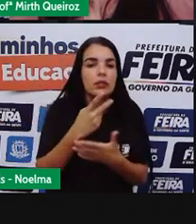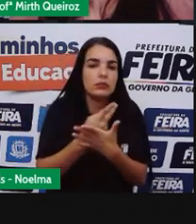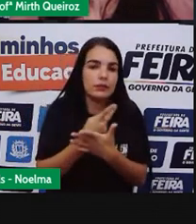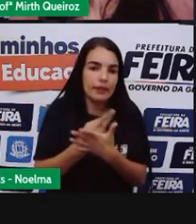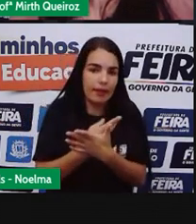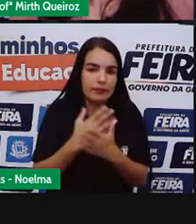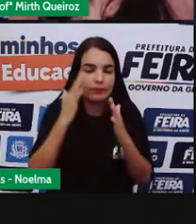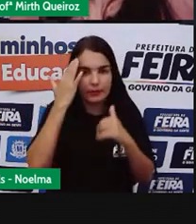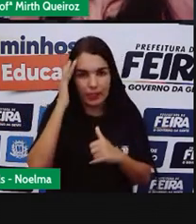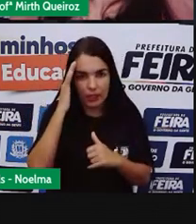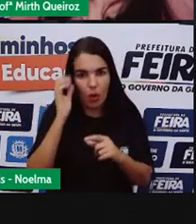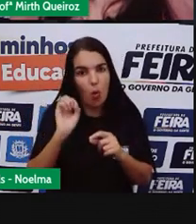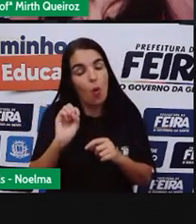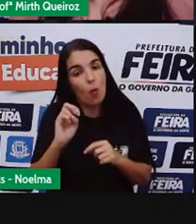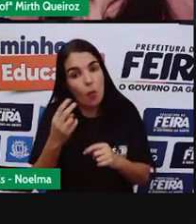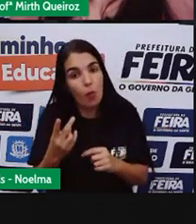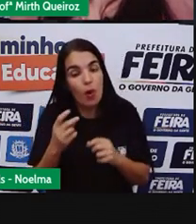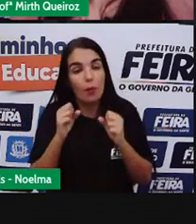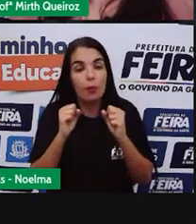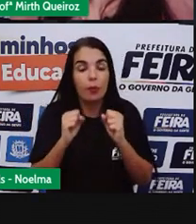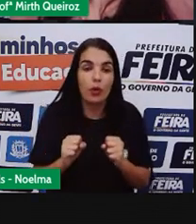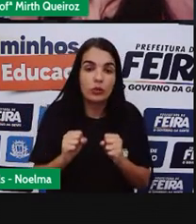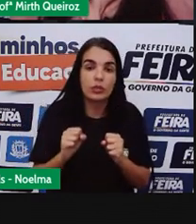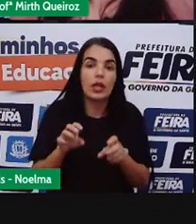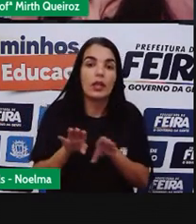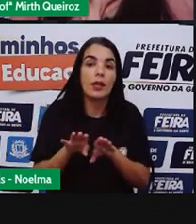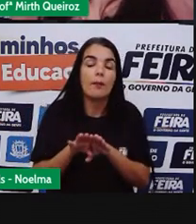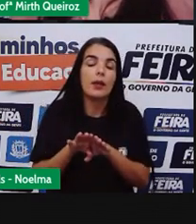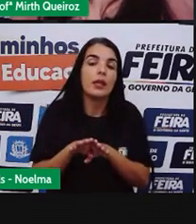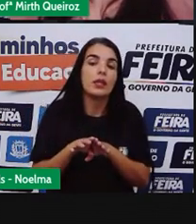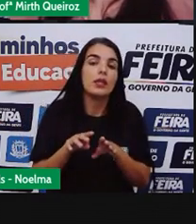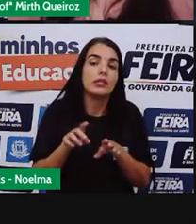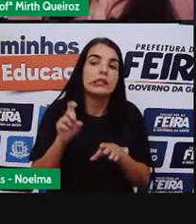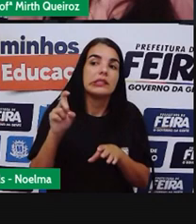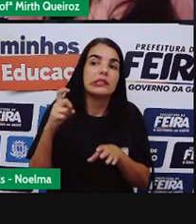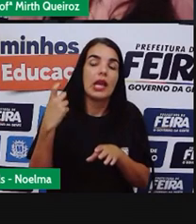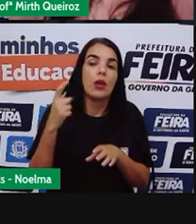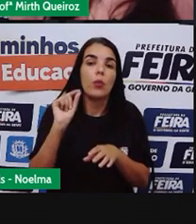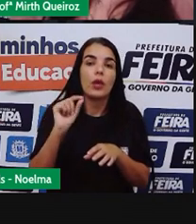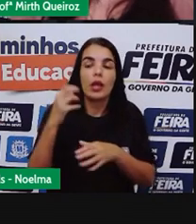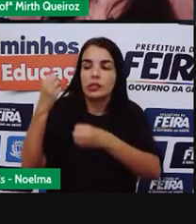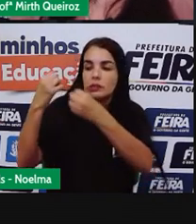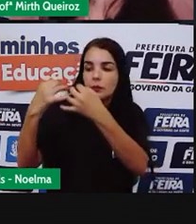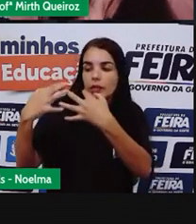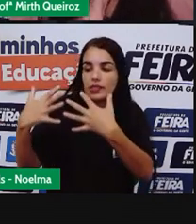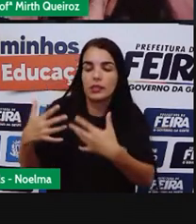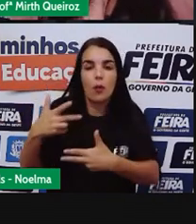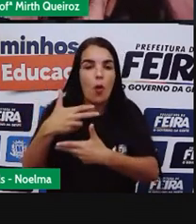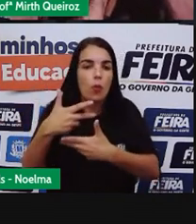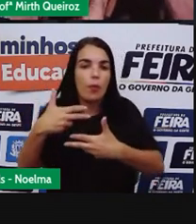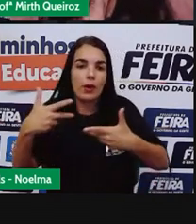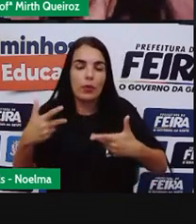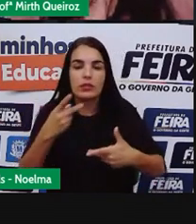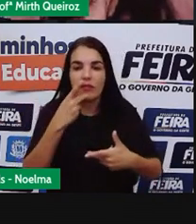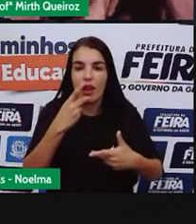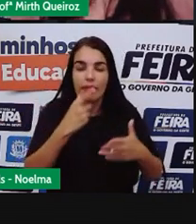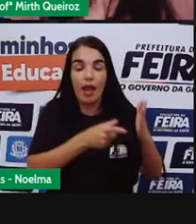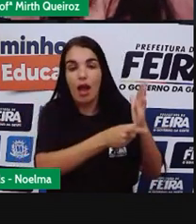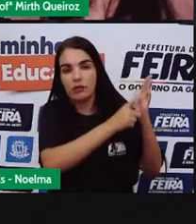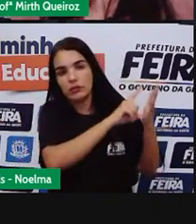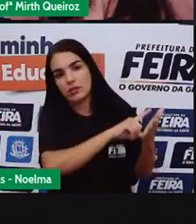entre parênteses. Ou então, ela pode funcionar como se fosse uma explicação de algo que você disse anteriormente.